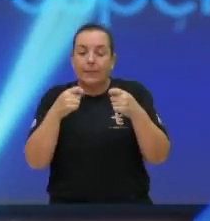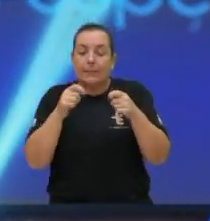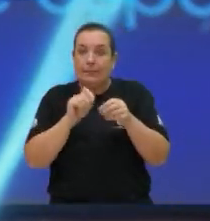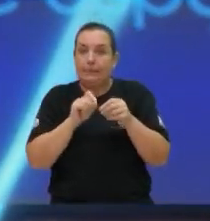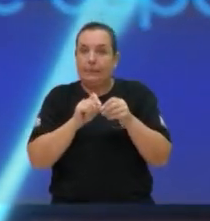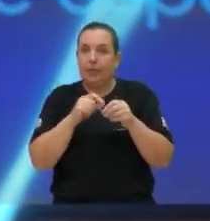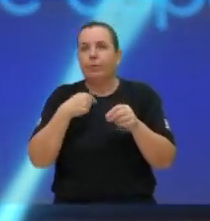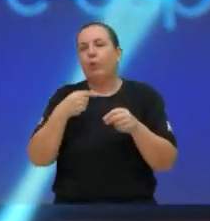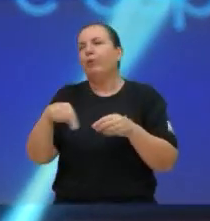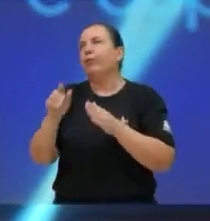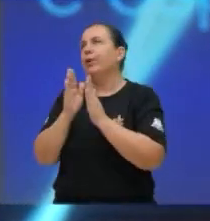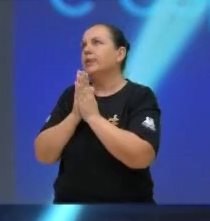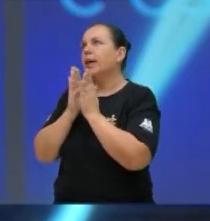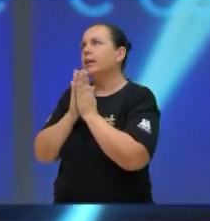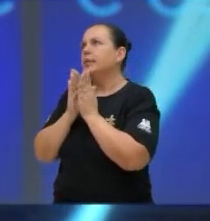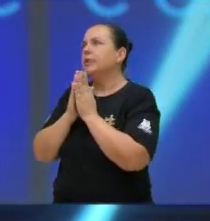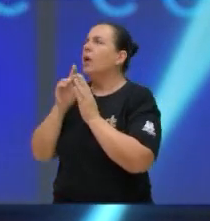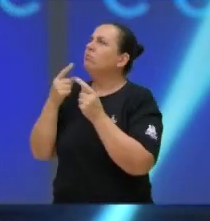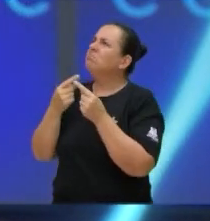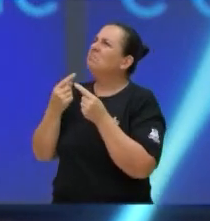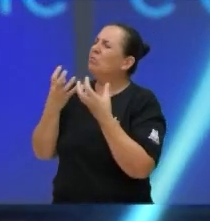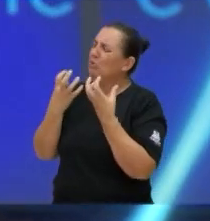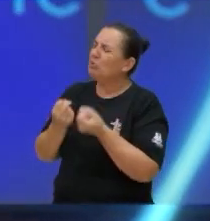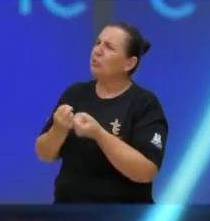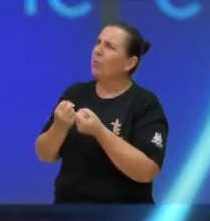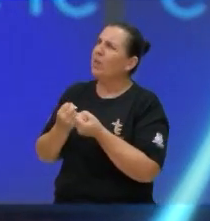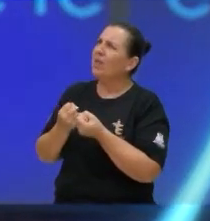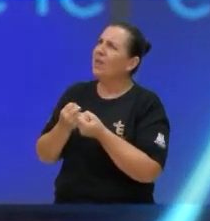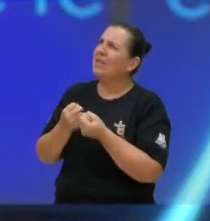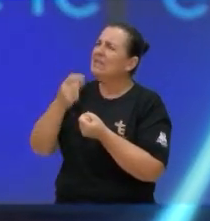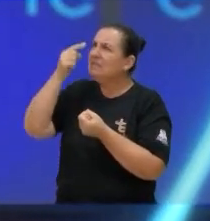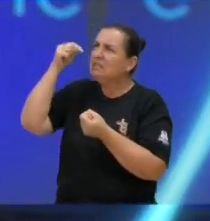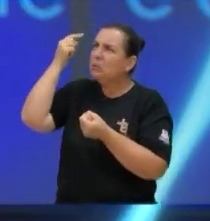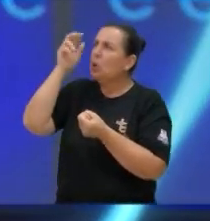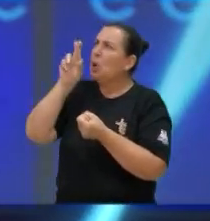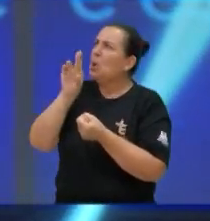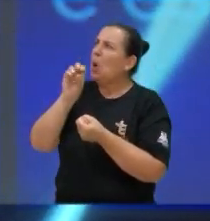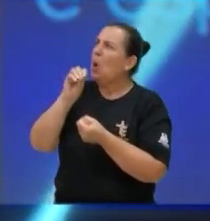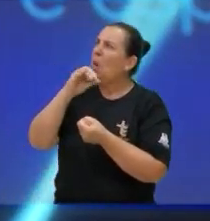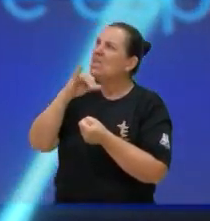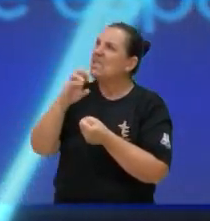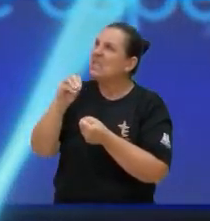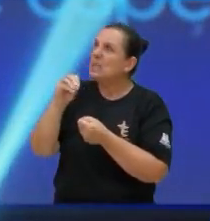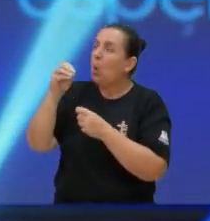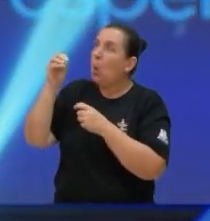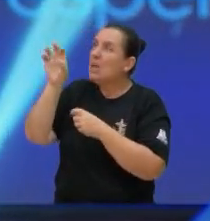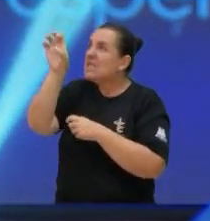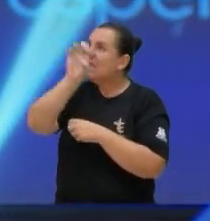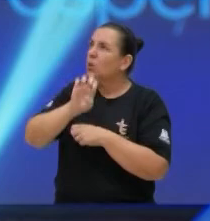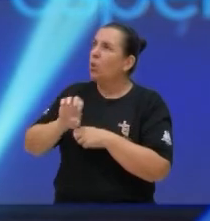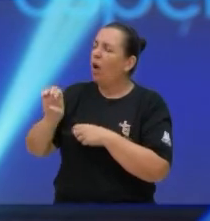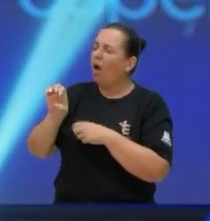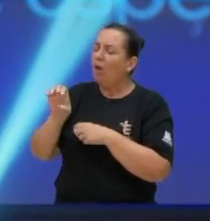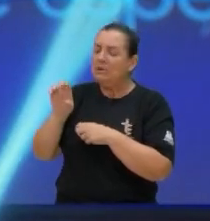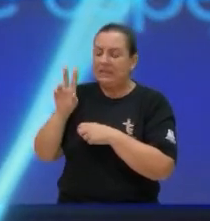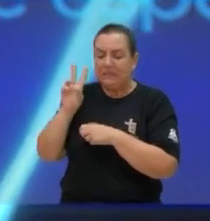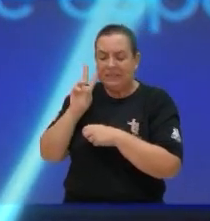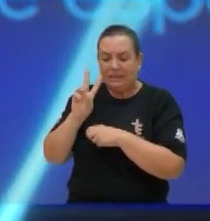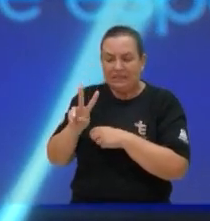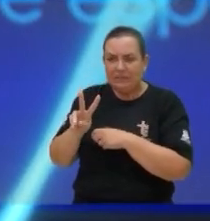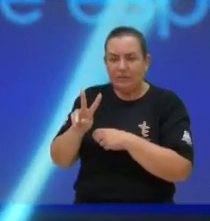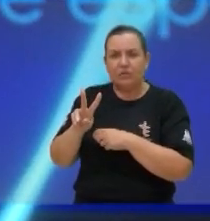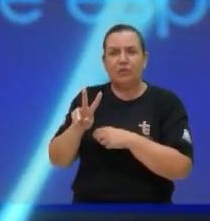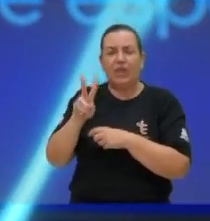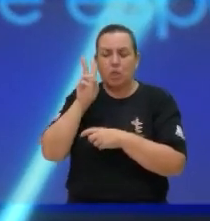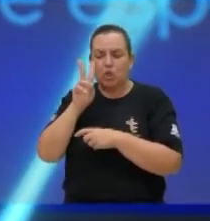fui rezar. O que que eu vou assumir? Santuário do Rocio? Santuário Estadual? Fui ver essa devoção, essa